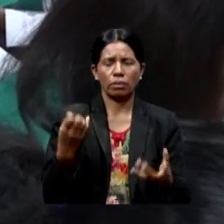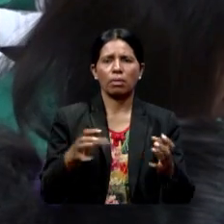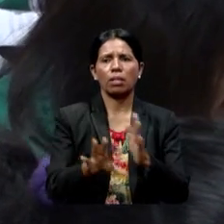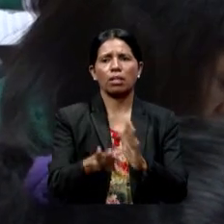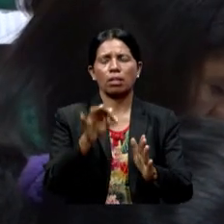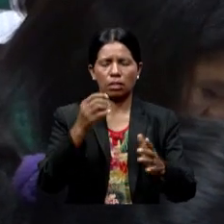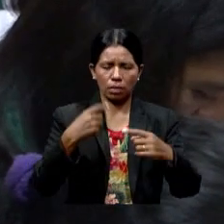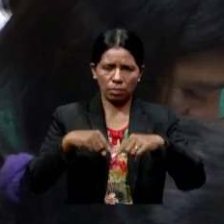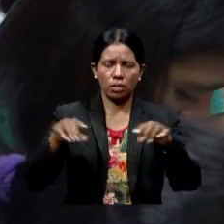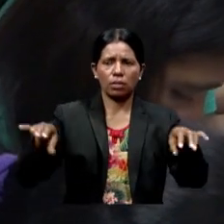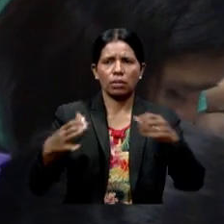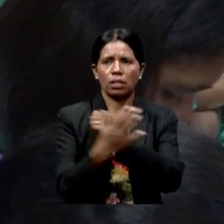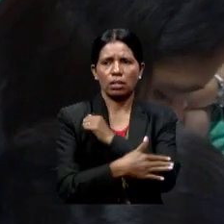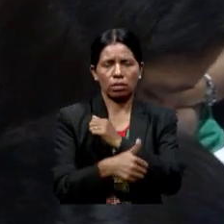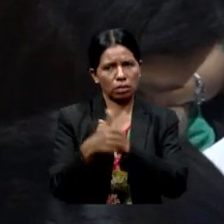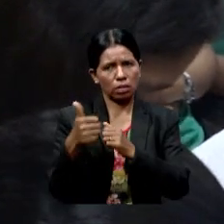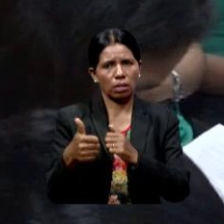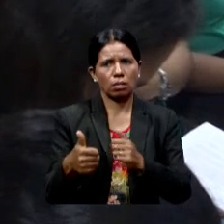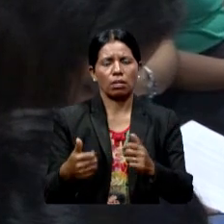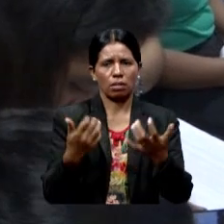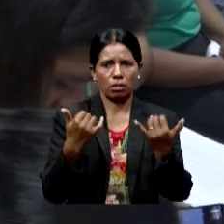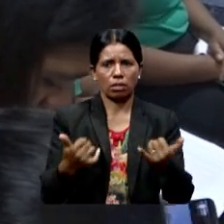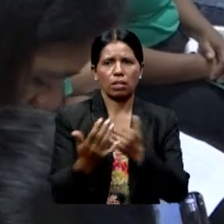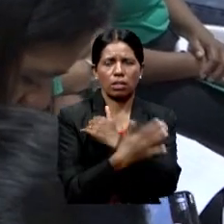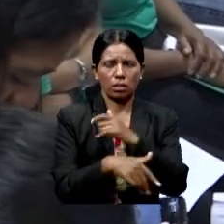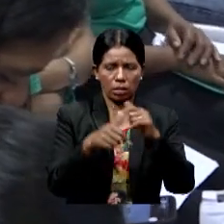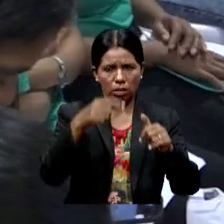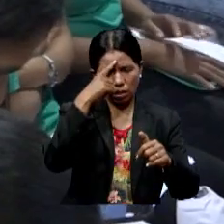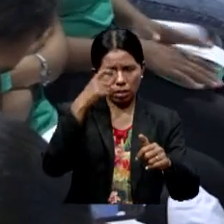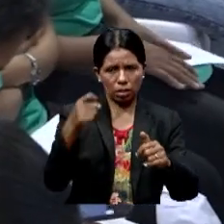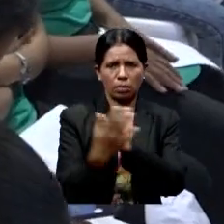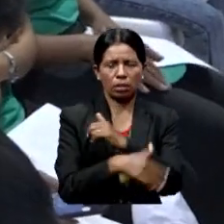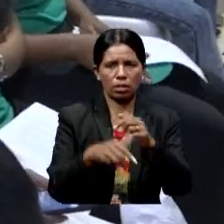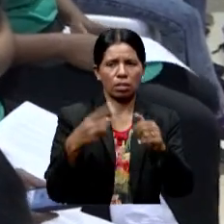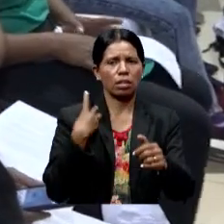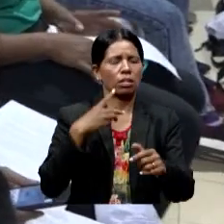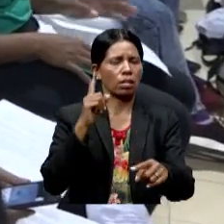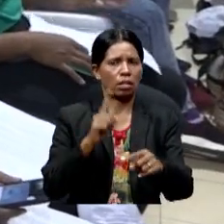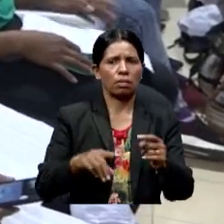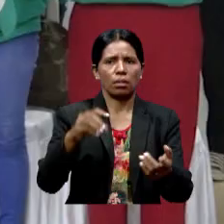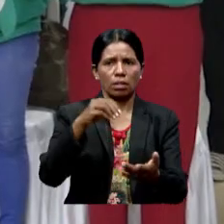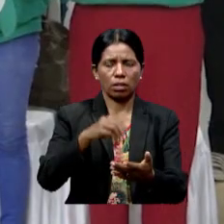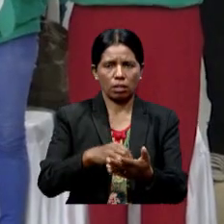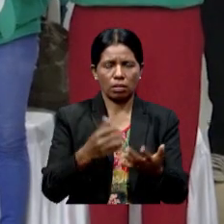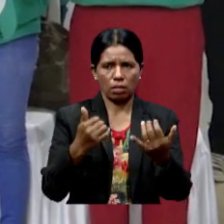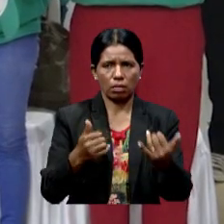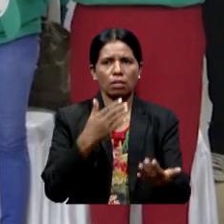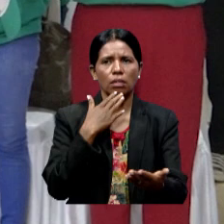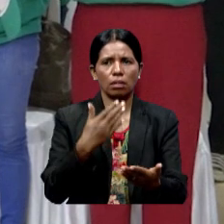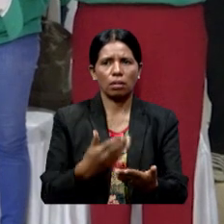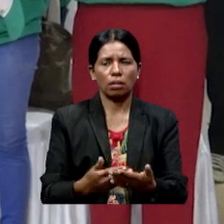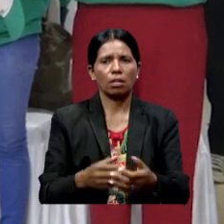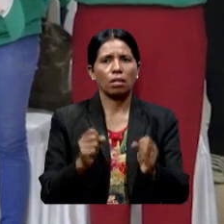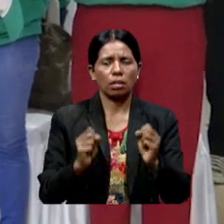ba serviço errai liur, duke iherelaran tamba iherelaran ita la bel kiria kondisaun nebema apropriado, atu